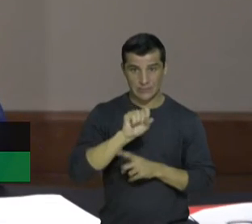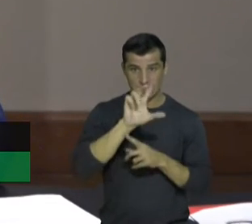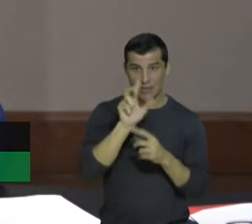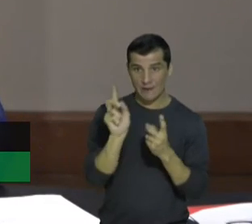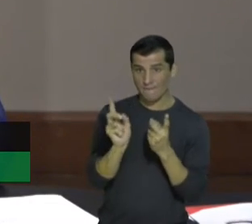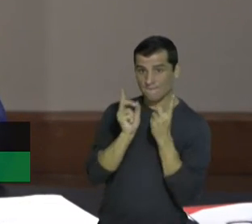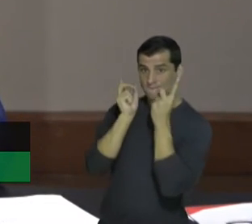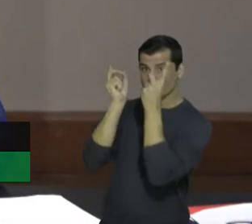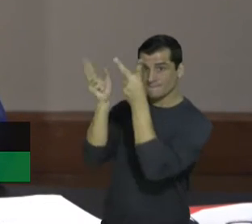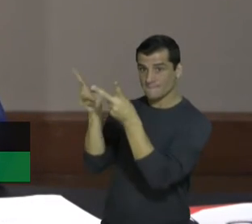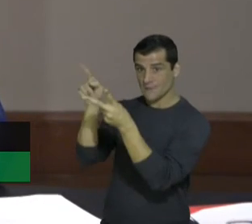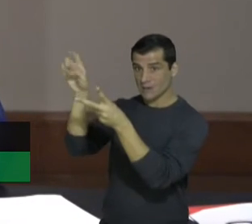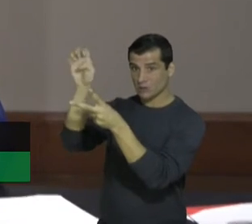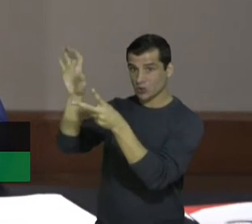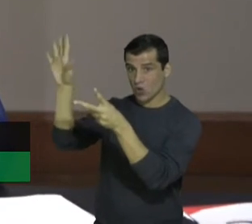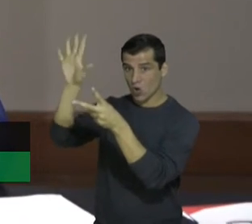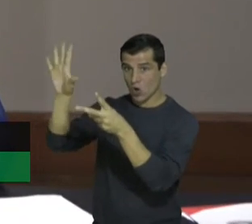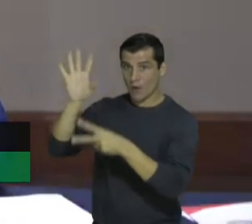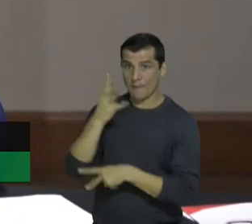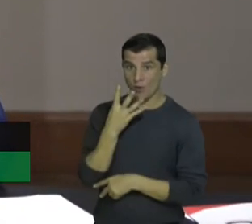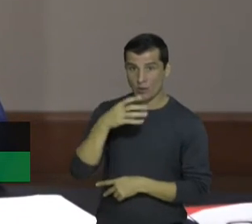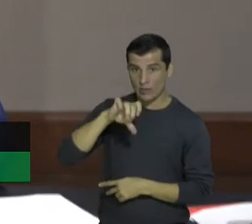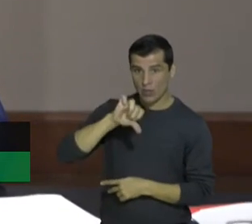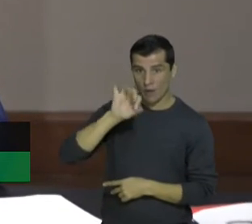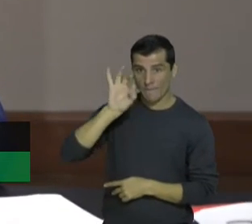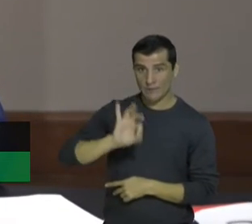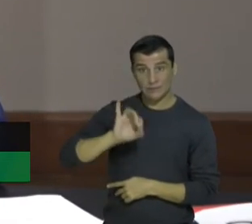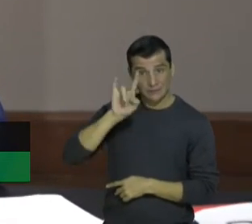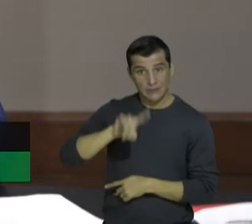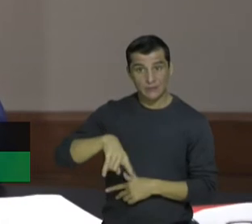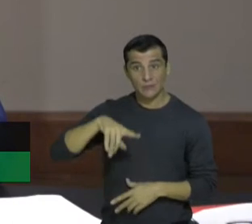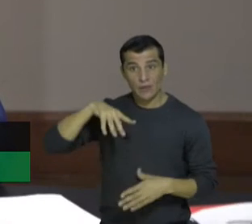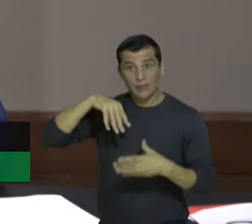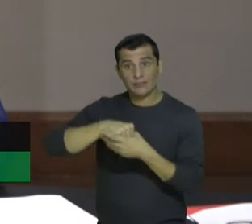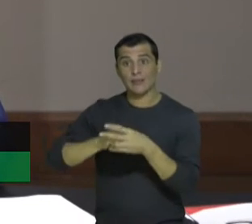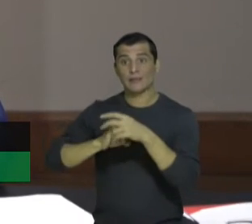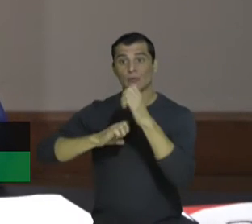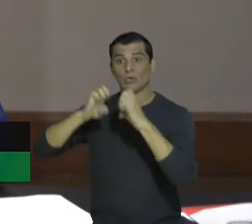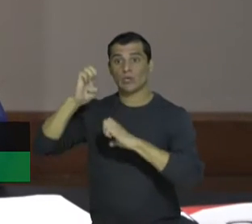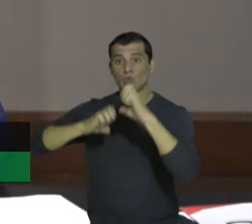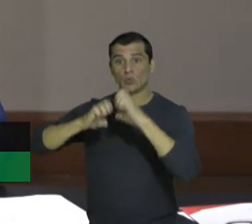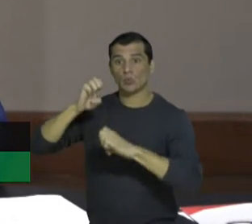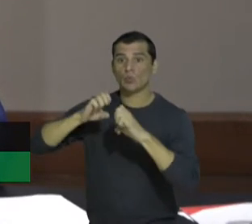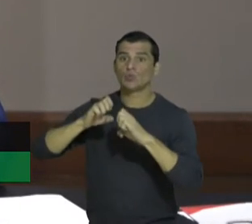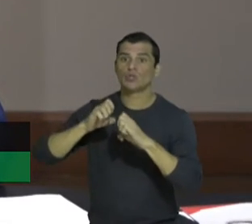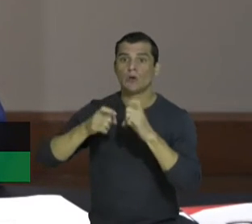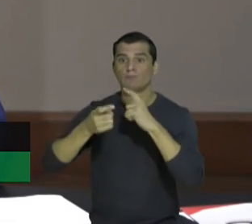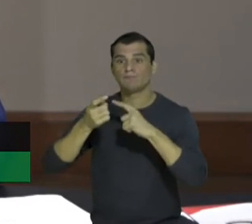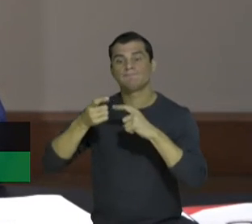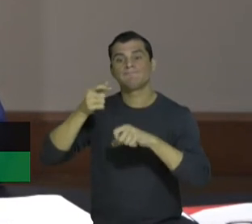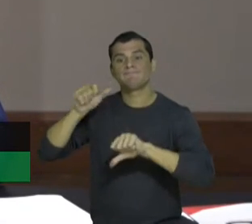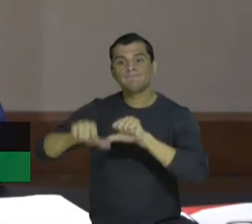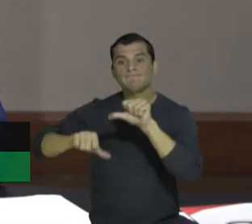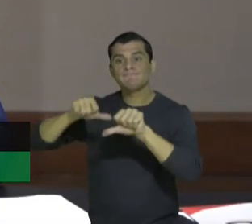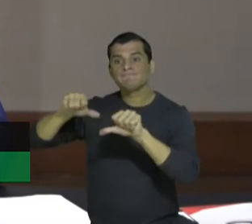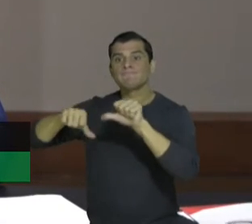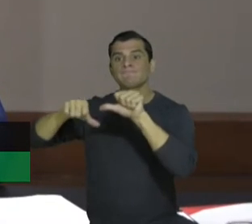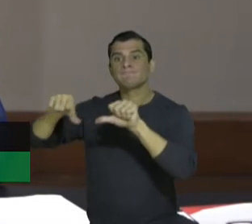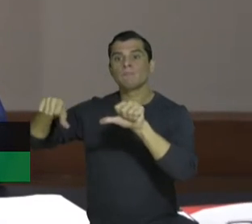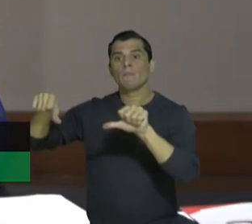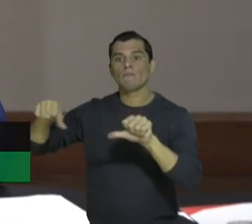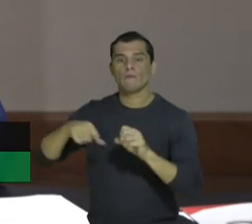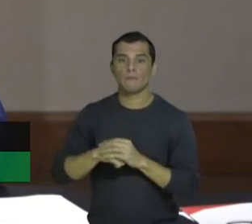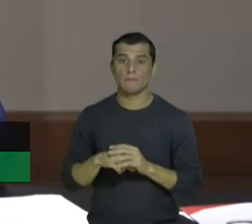transformação e nós temos uma uma perspectiva grande de aumento do investimento direto o